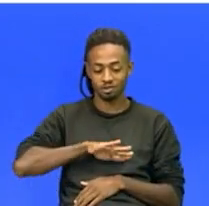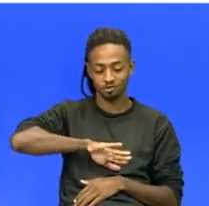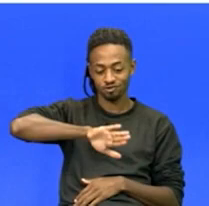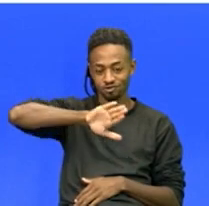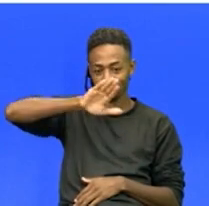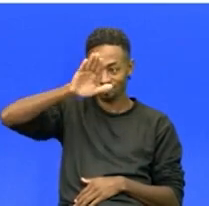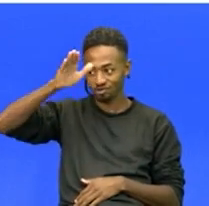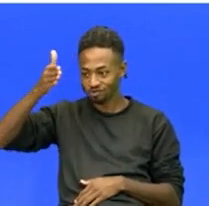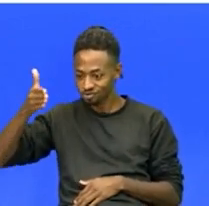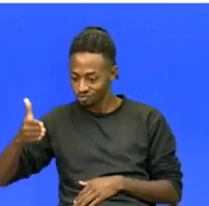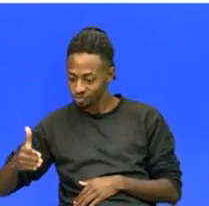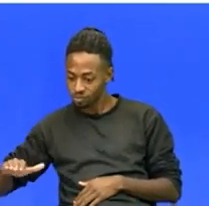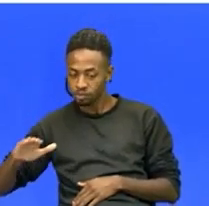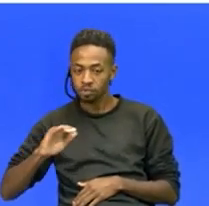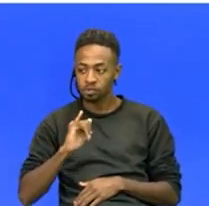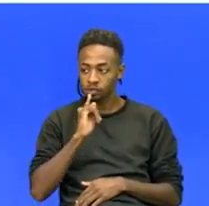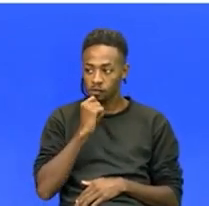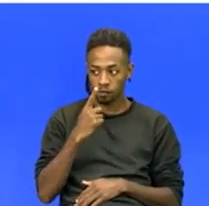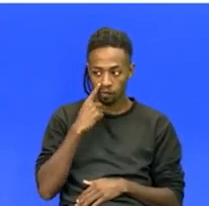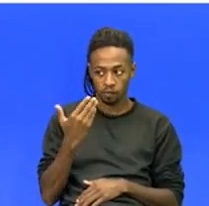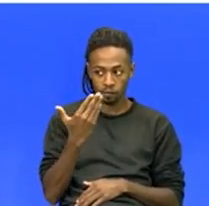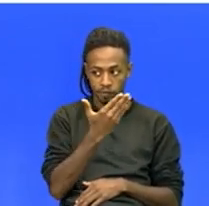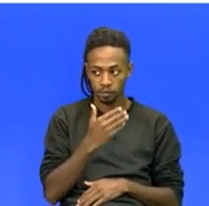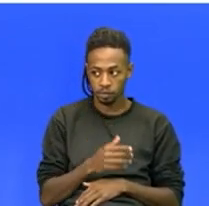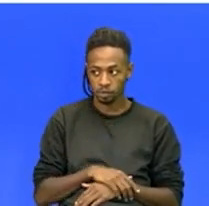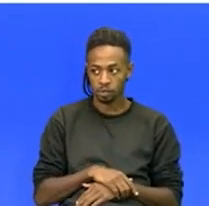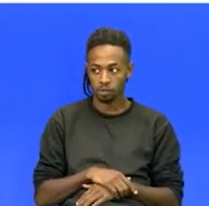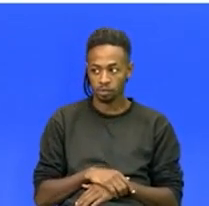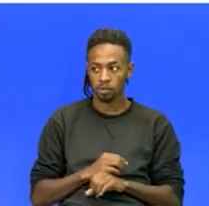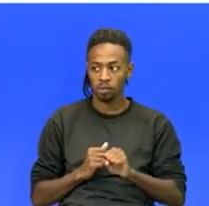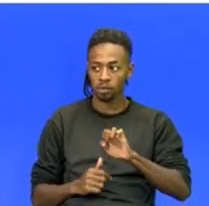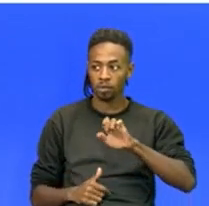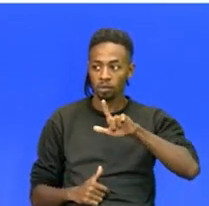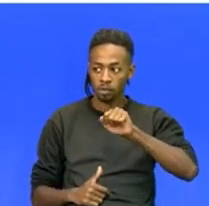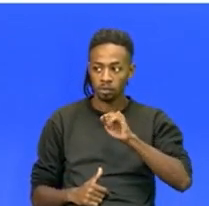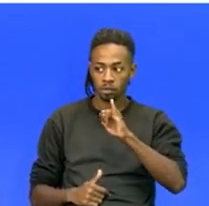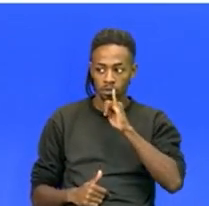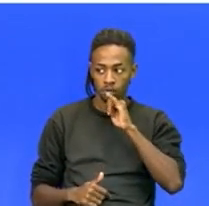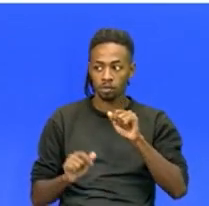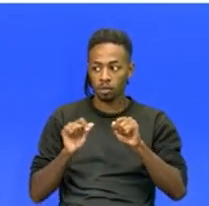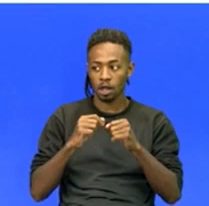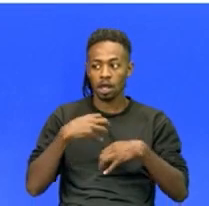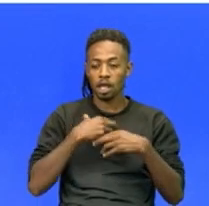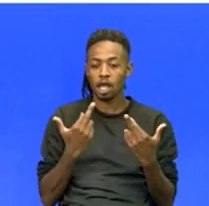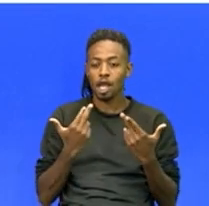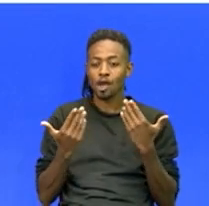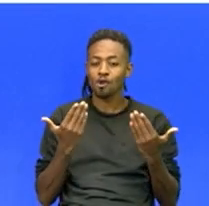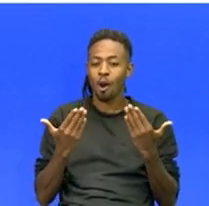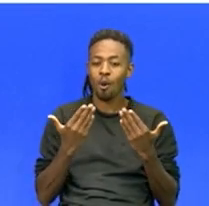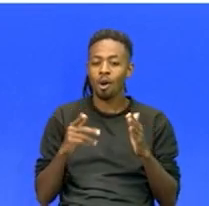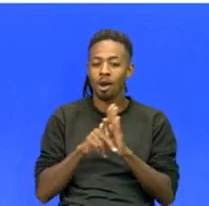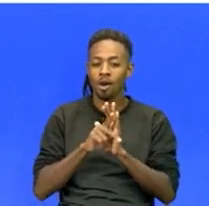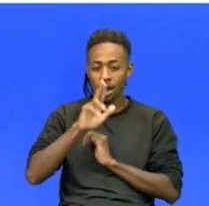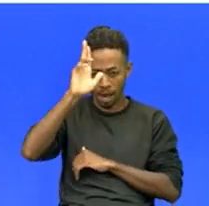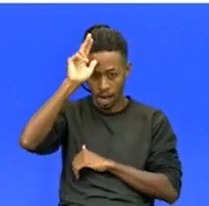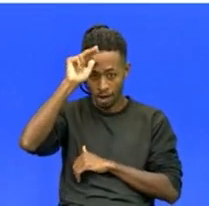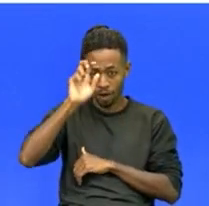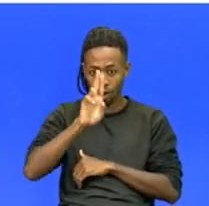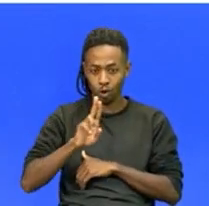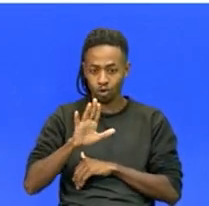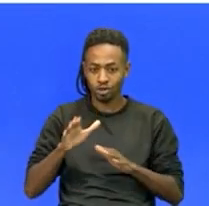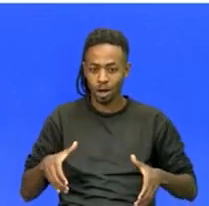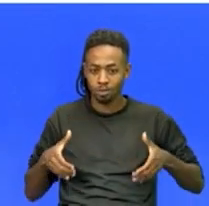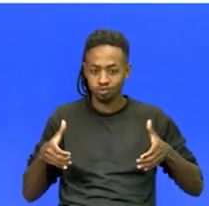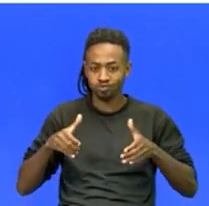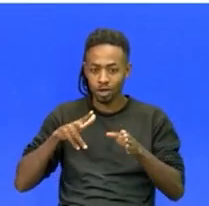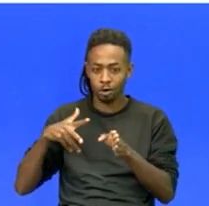nessa direção, né, e o mínimo na outra. Então, a sela, ela me faz este aspecto aqui. Tá? Então, esse é o ponto